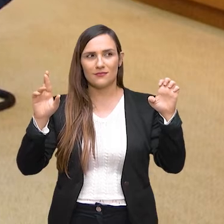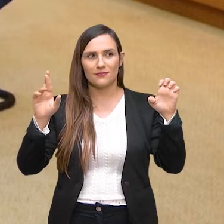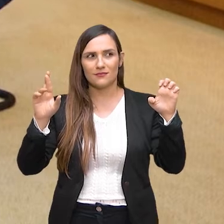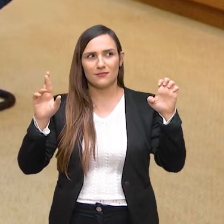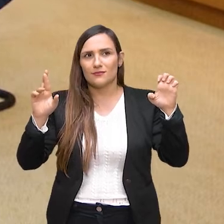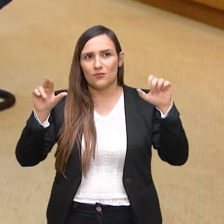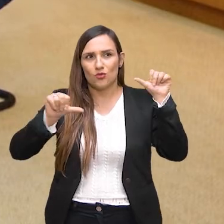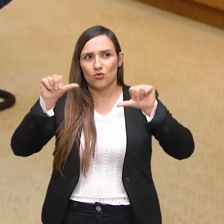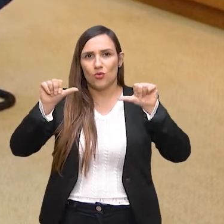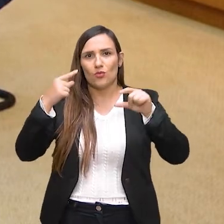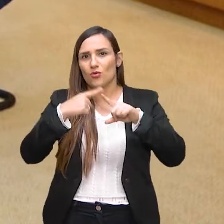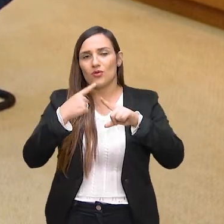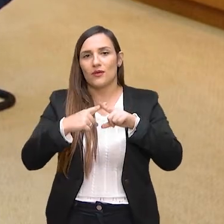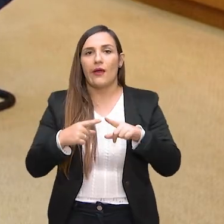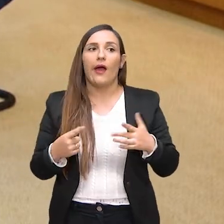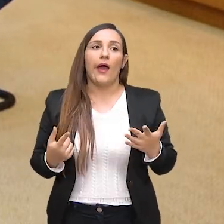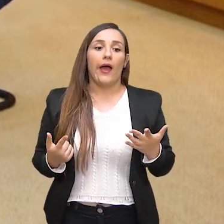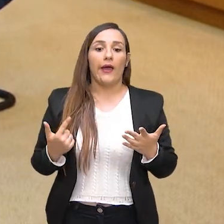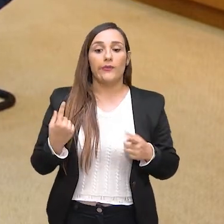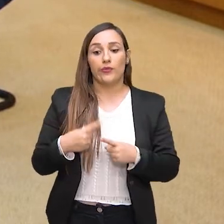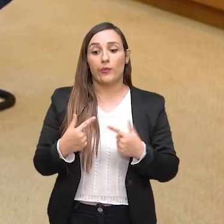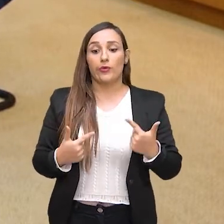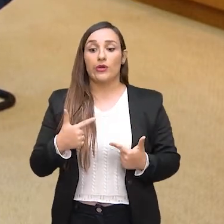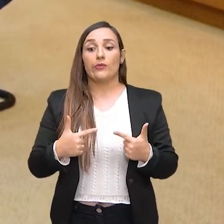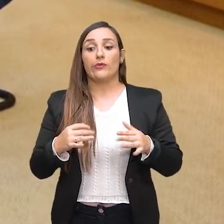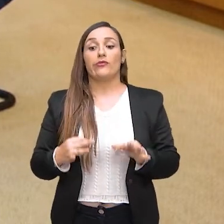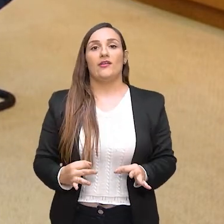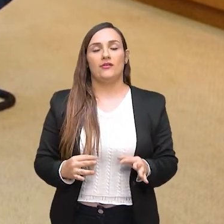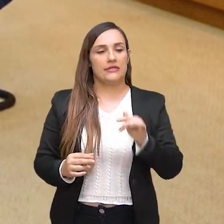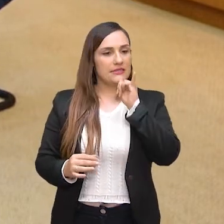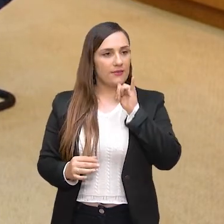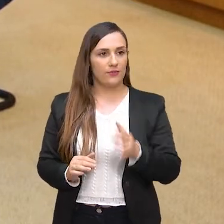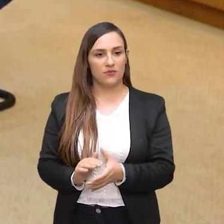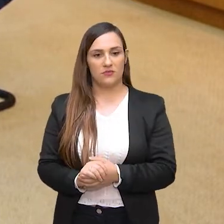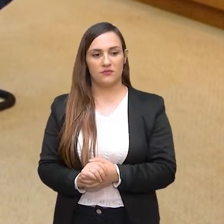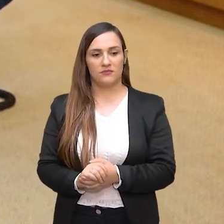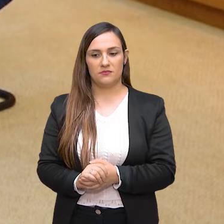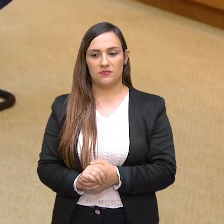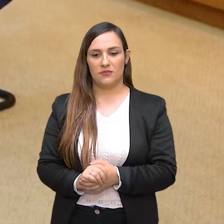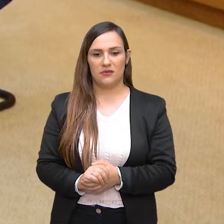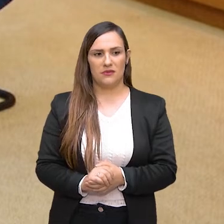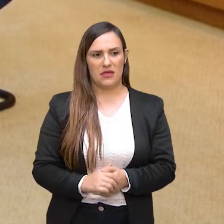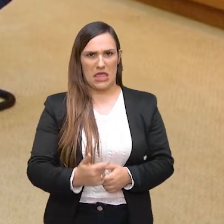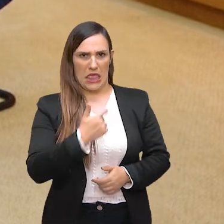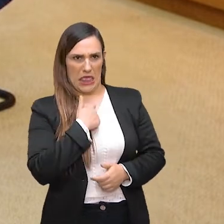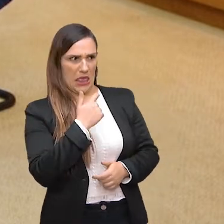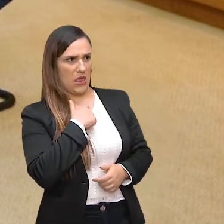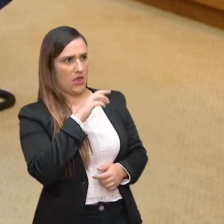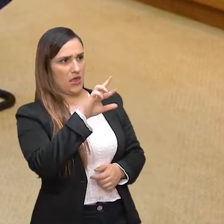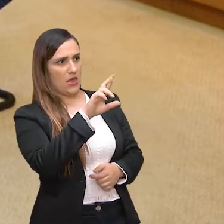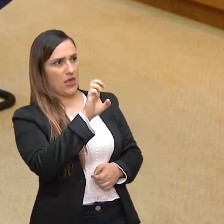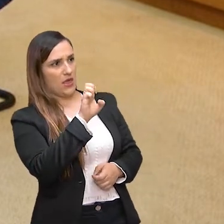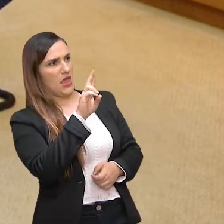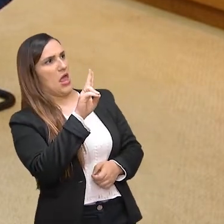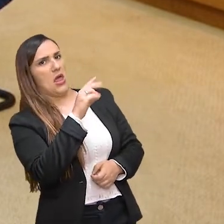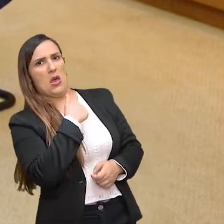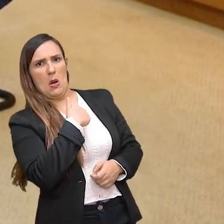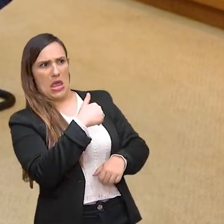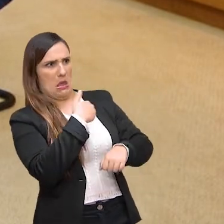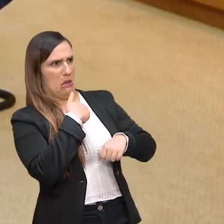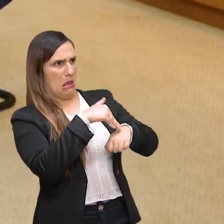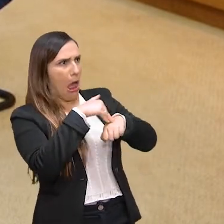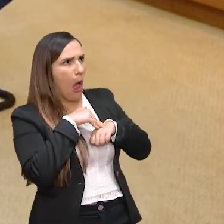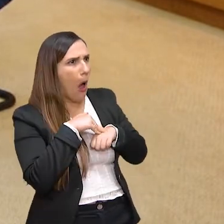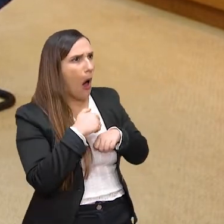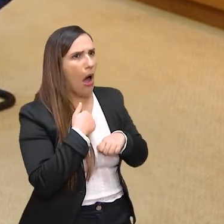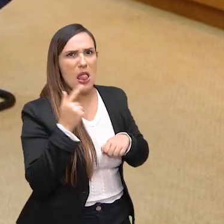as pessoas muitas vezes não se sentiam confortáveis com serem chamadas de res, né? Eu me lembro que eu estava